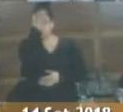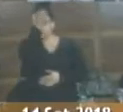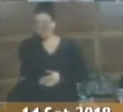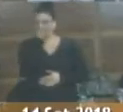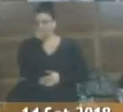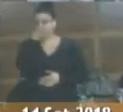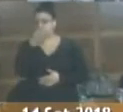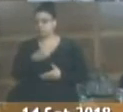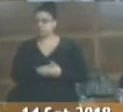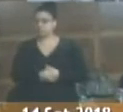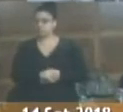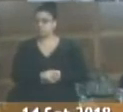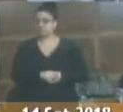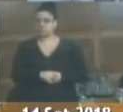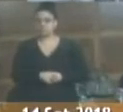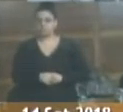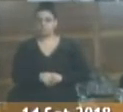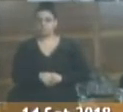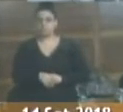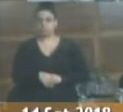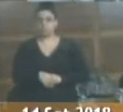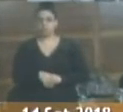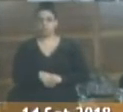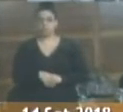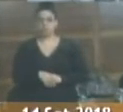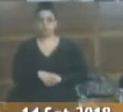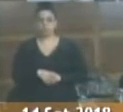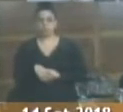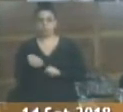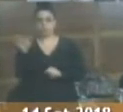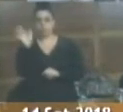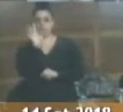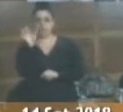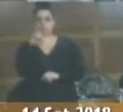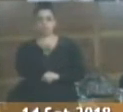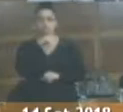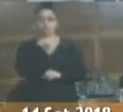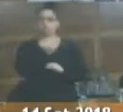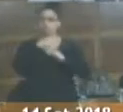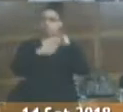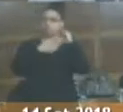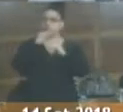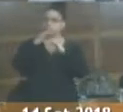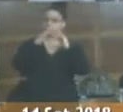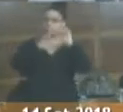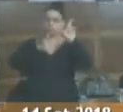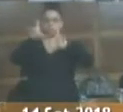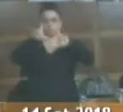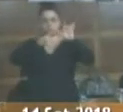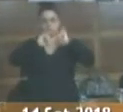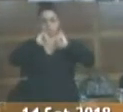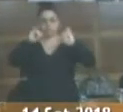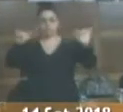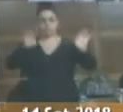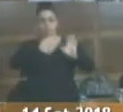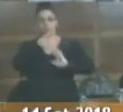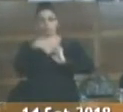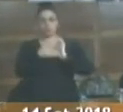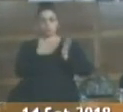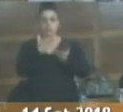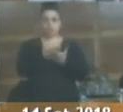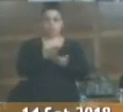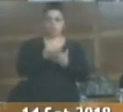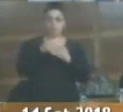E a nossa universidade vai ter um canal de TV para fazer todo o desenvolvimento, gravação de todas as aulas